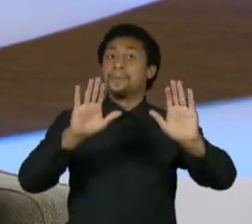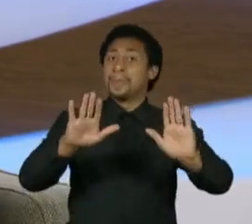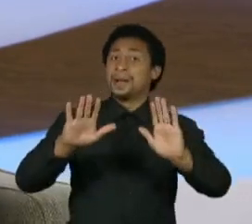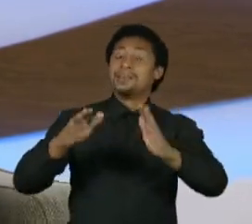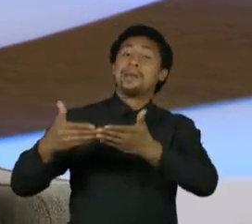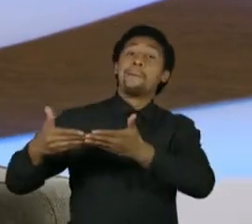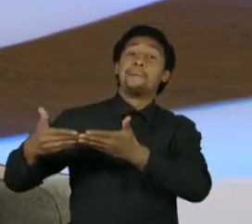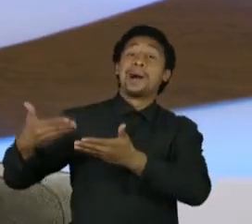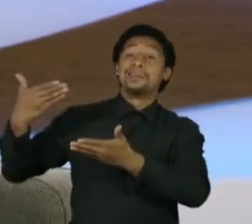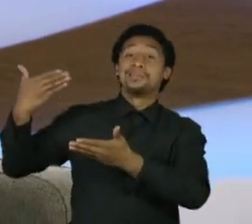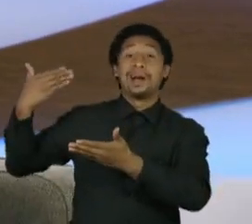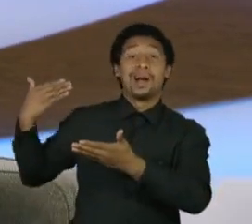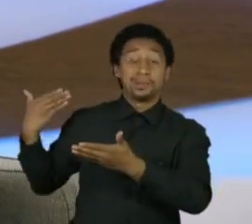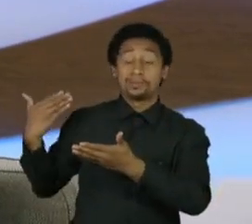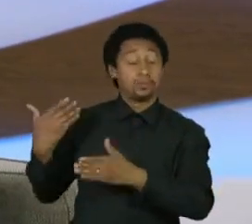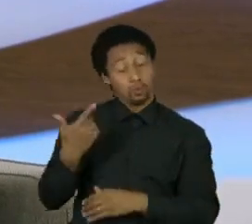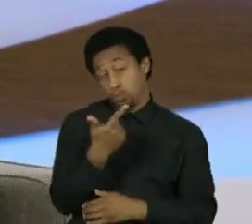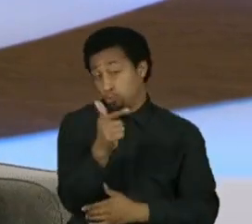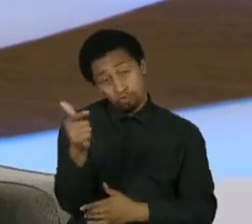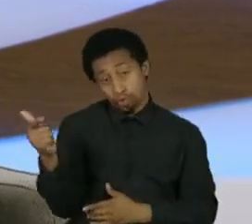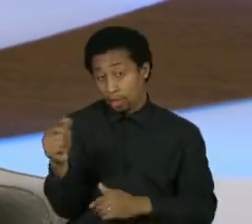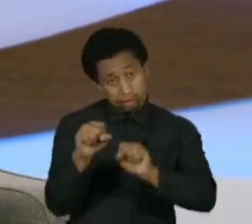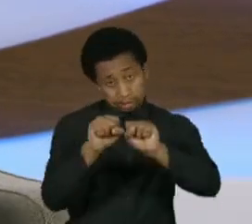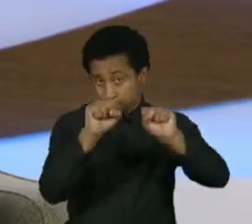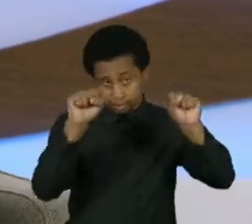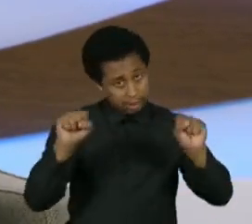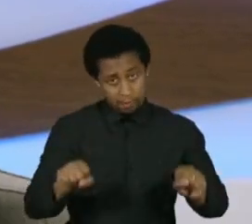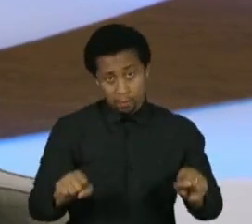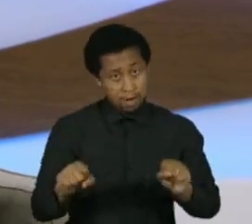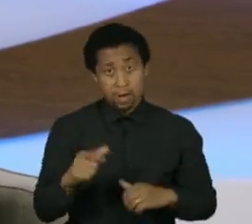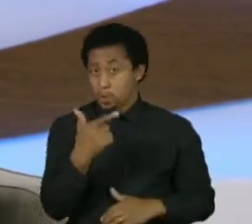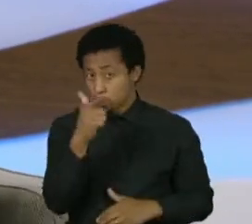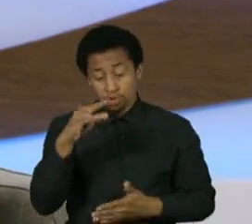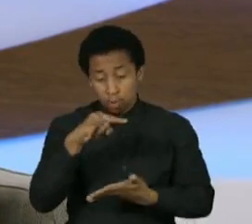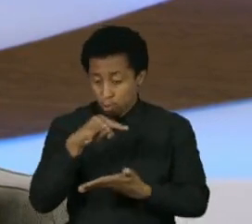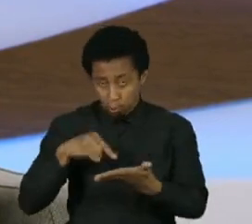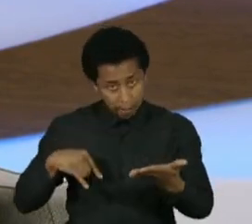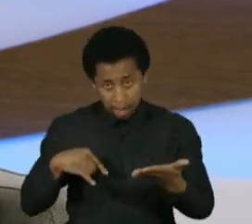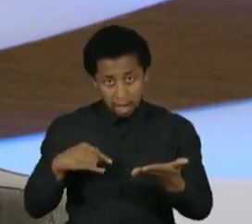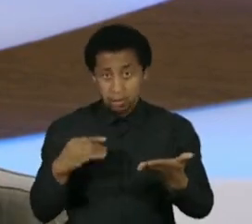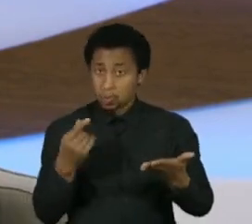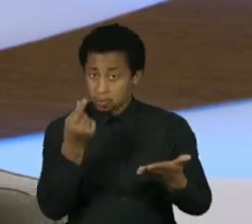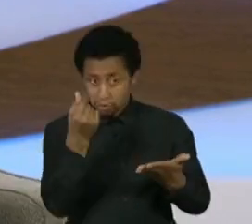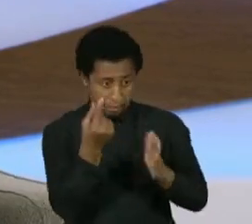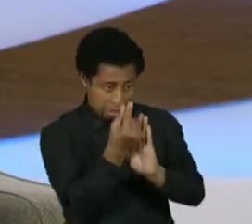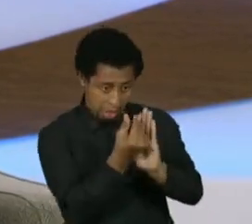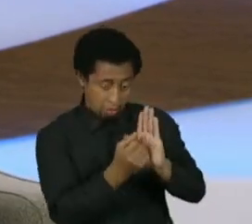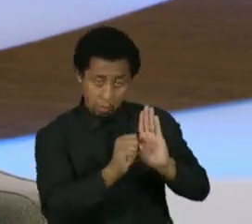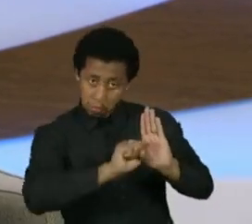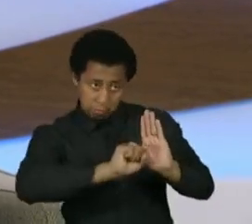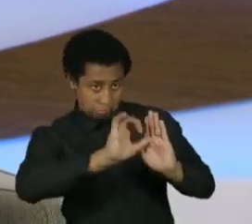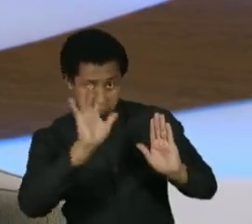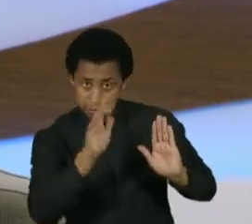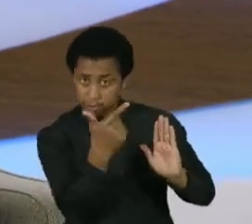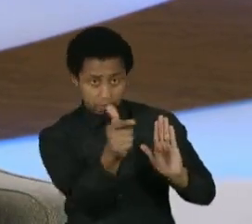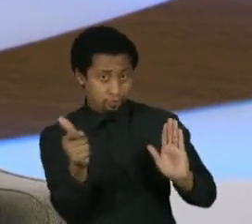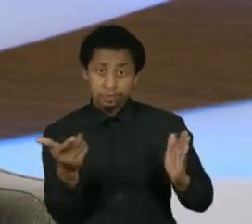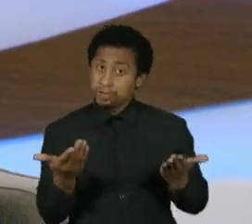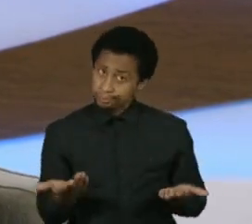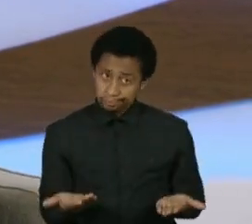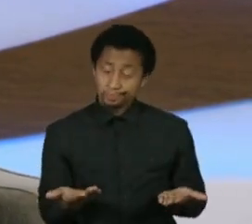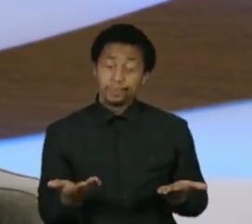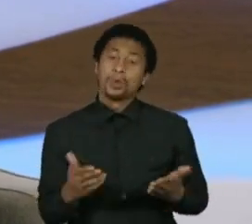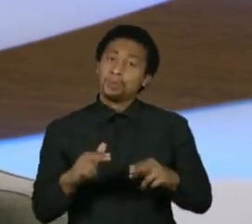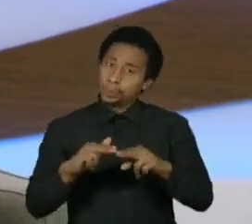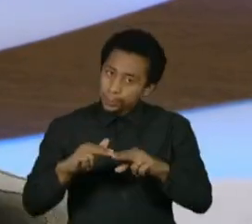relator, não exigia a compilação dos dados formais em relação a estas reivindicações. E o que eu busquei quando oficiei os parlamentares foi